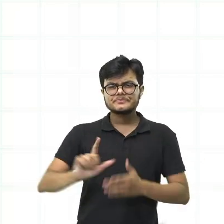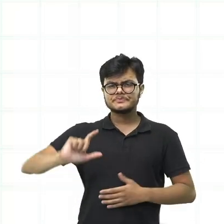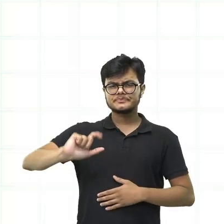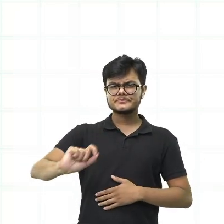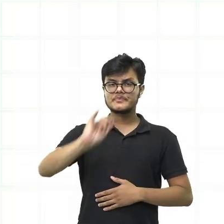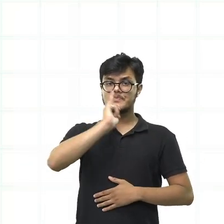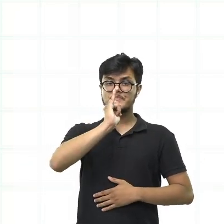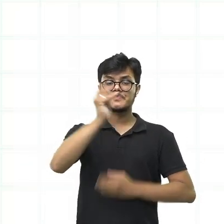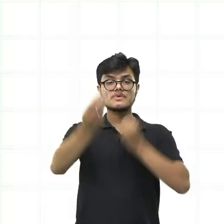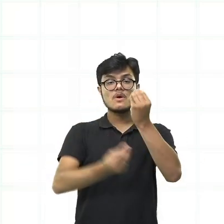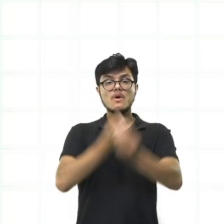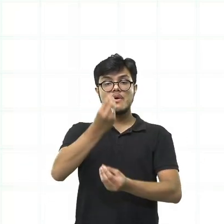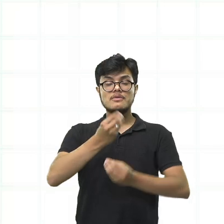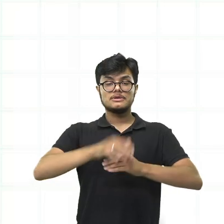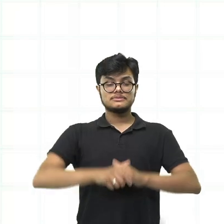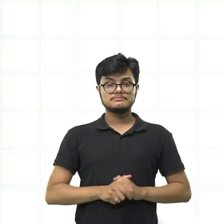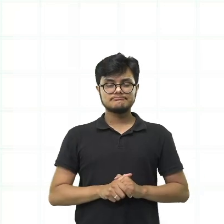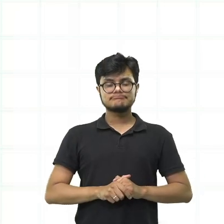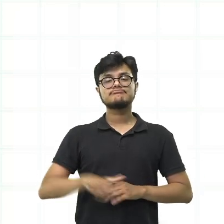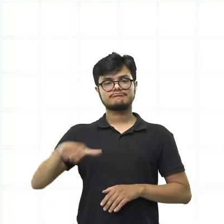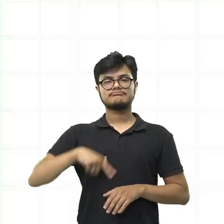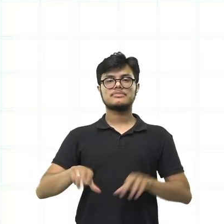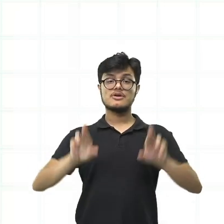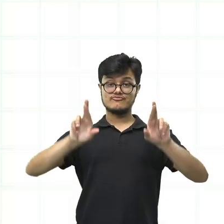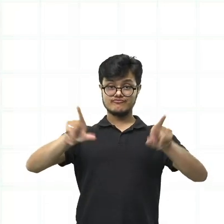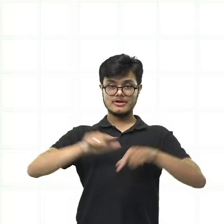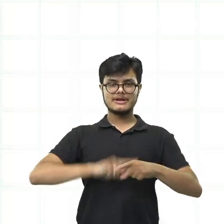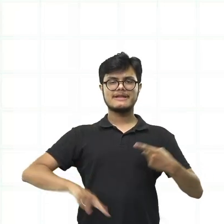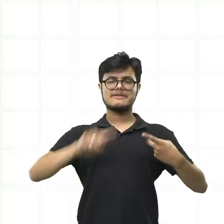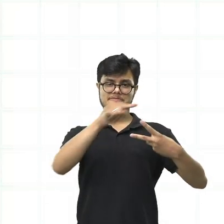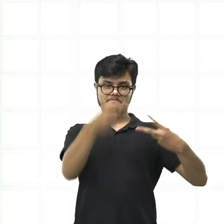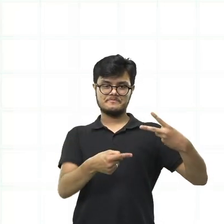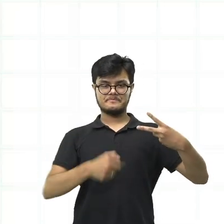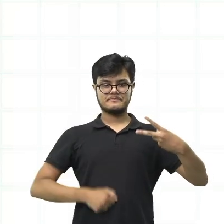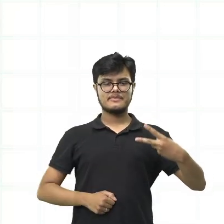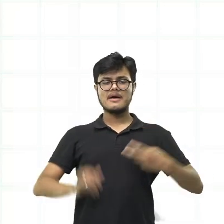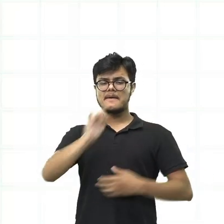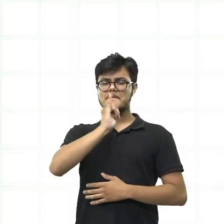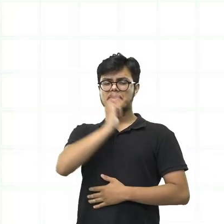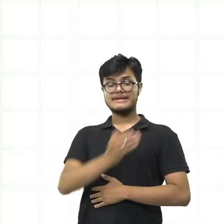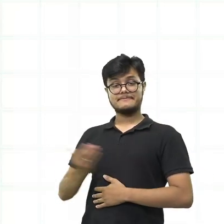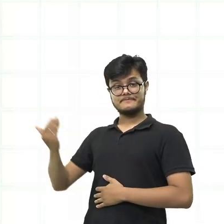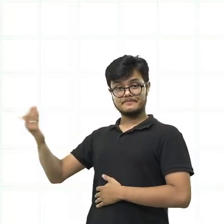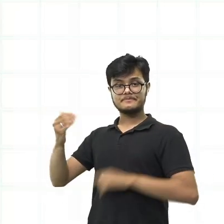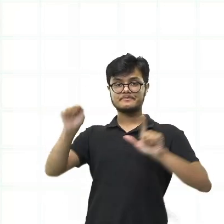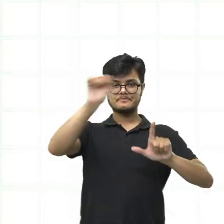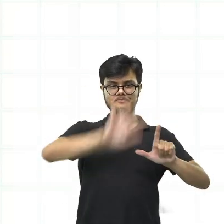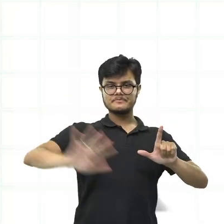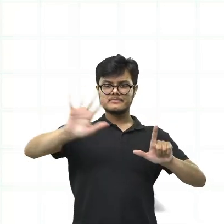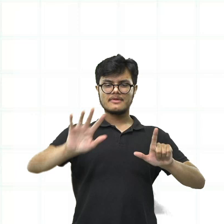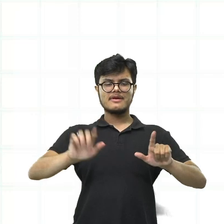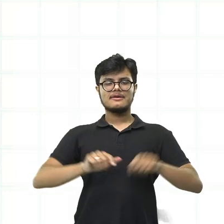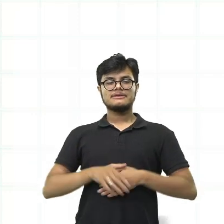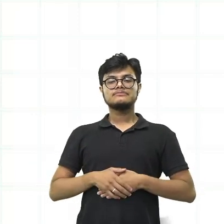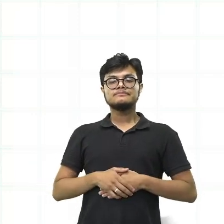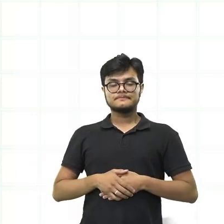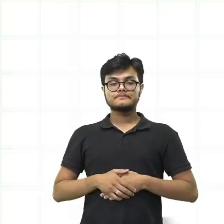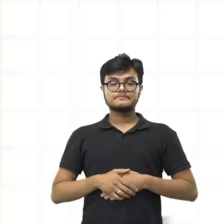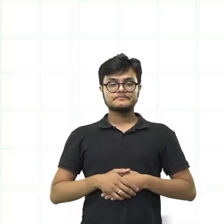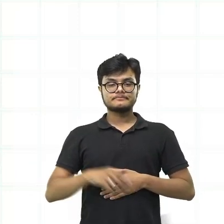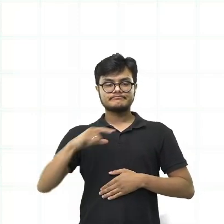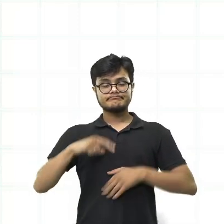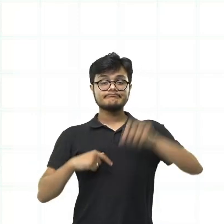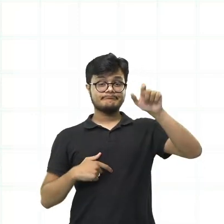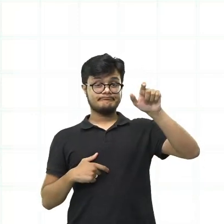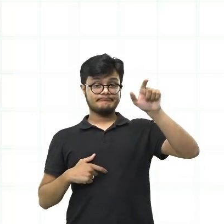mais um exemplo, né, sobre a diferença entre fato e opinião, tá? Olha só, nós temos aí 2 personagens e temos